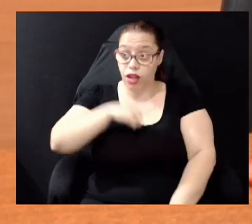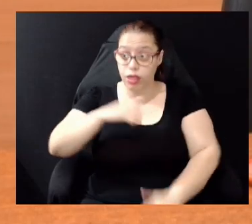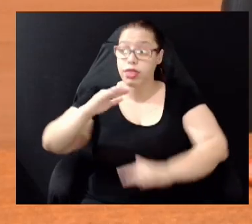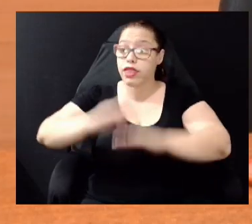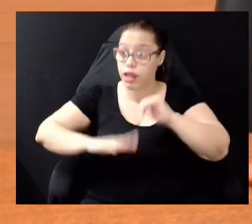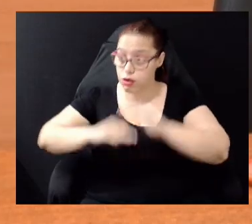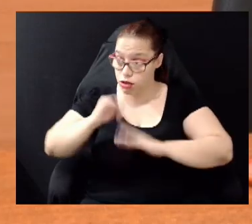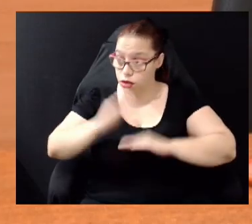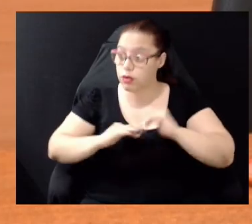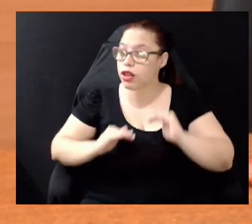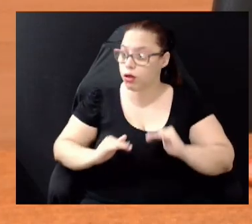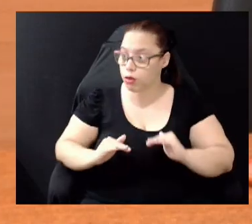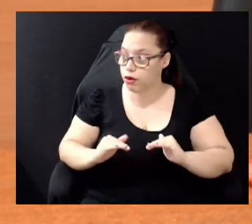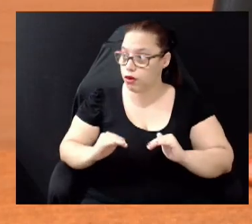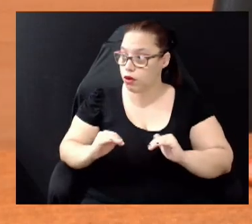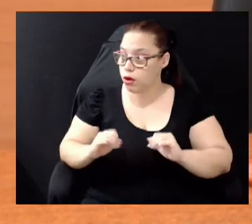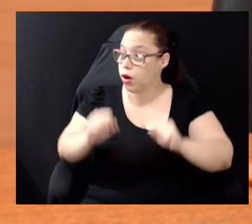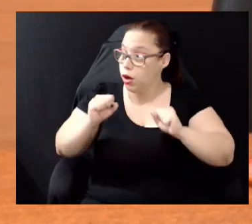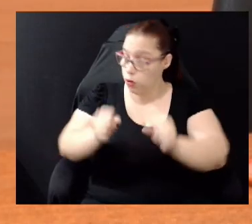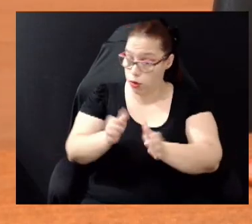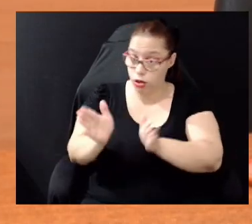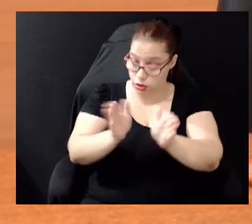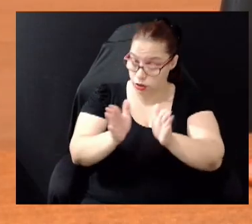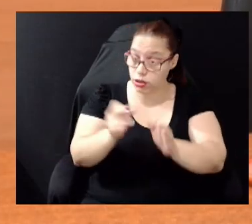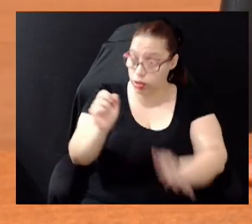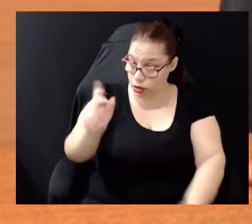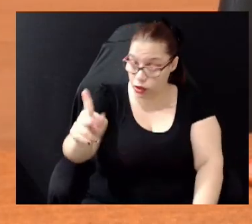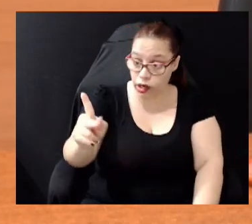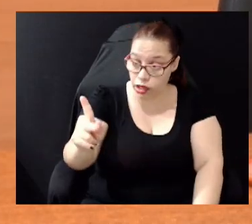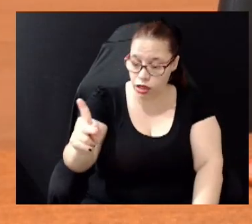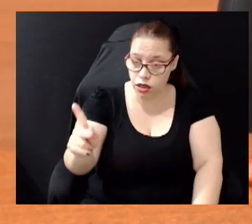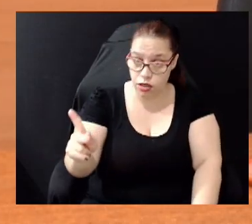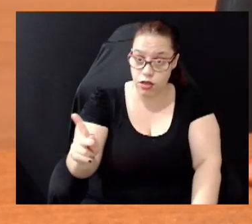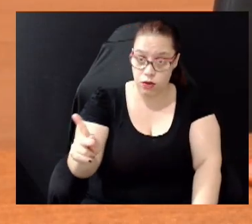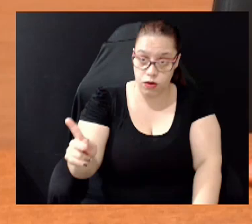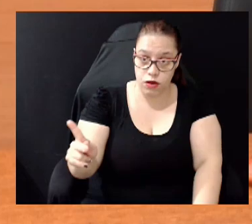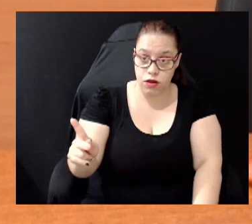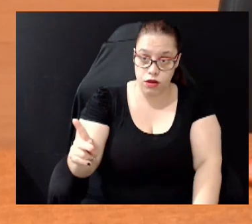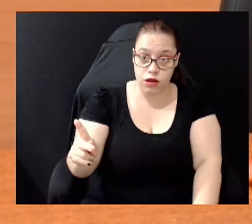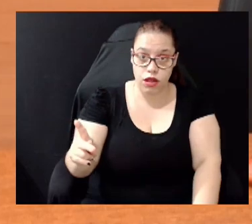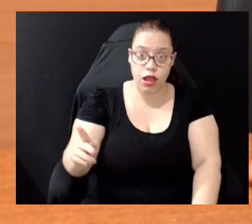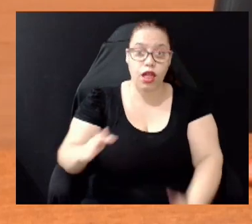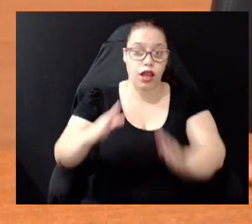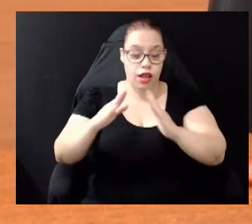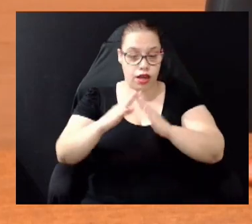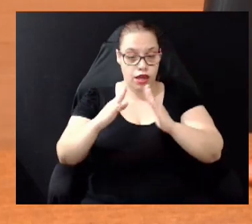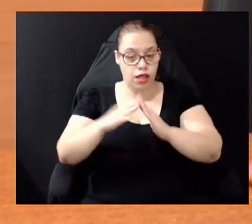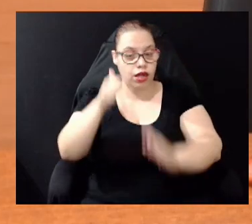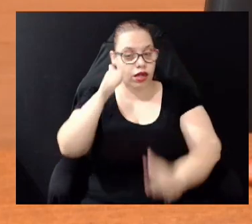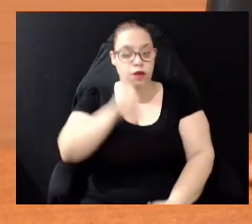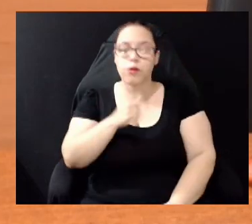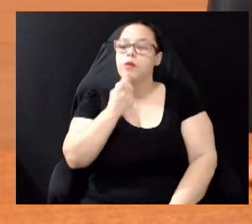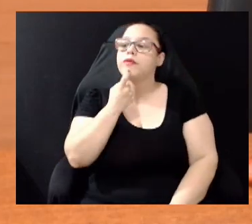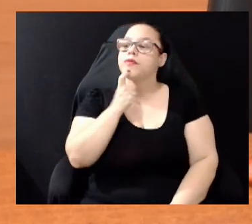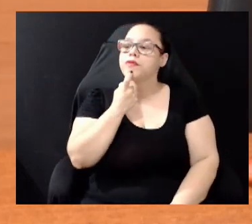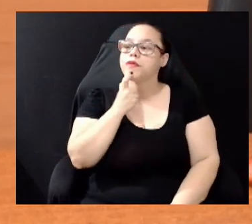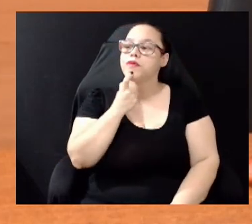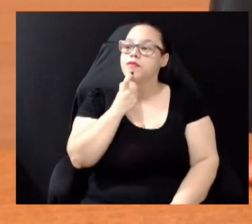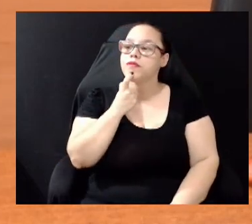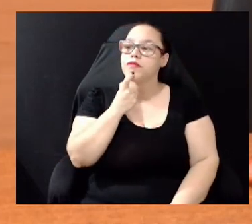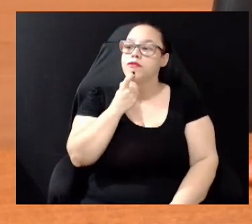as pessoas possam acessar, né? Então, ele hoje tem a Casa da Mulher Campineira, né, que está